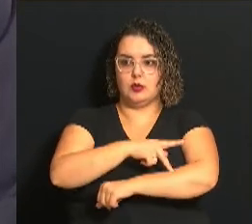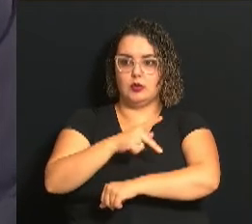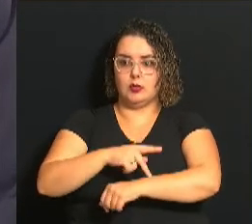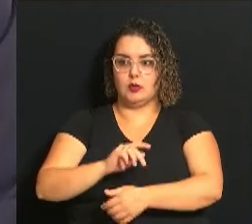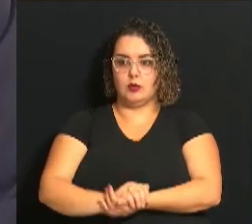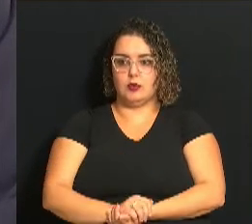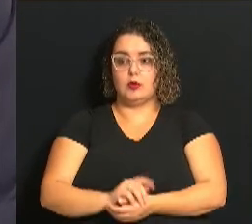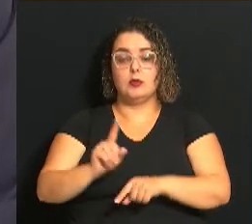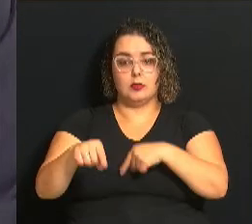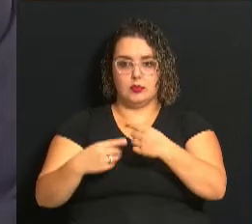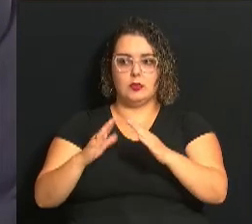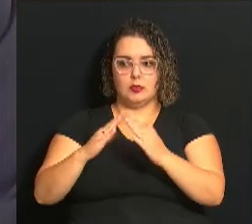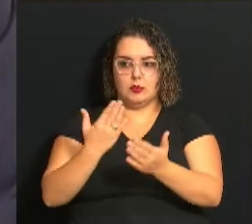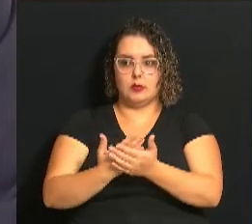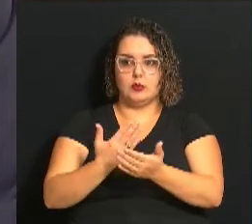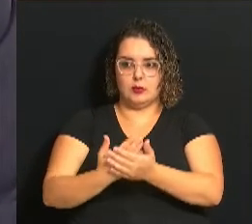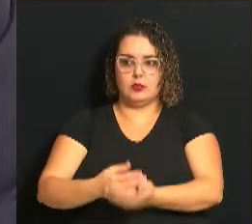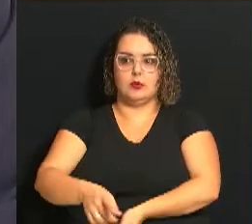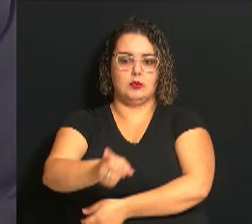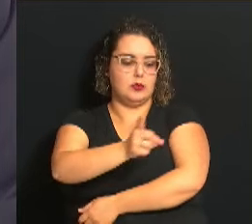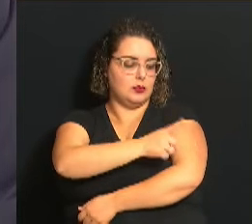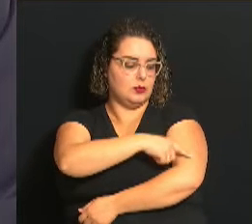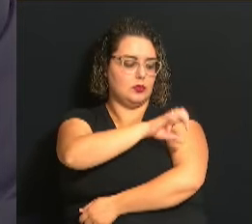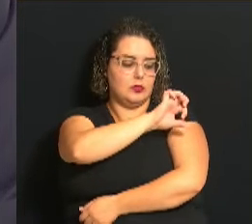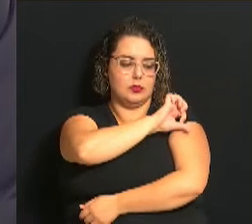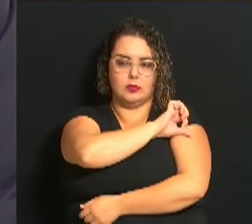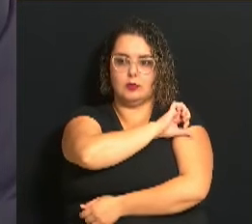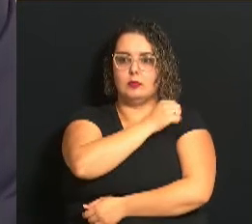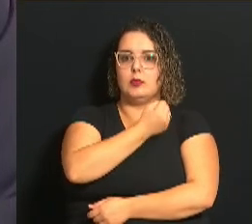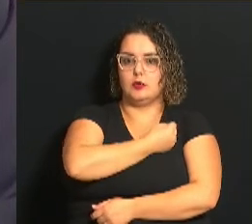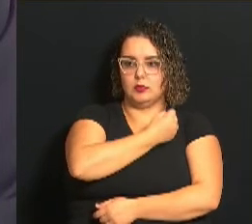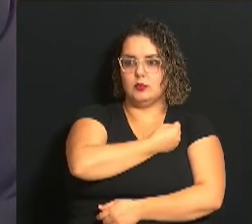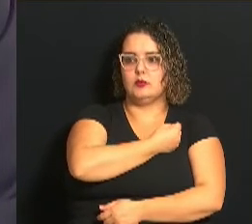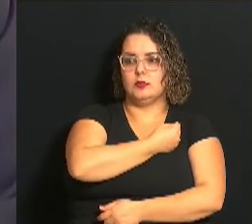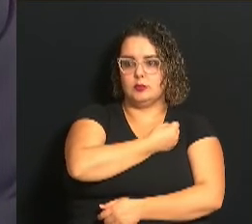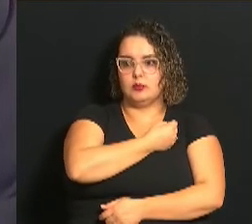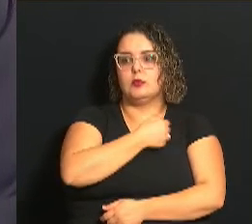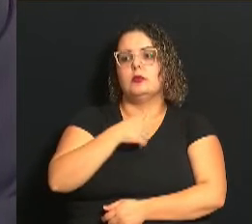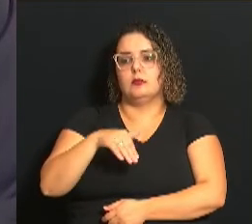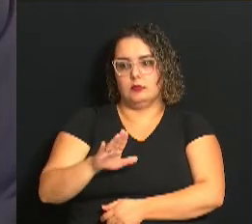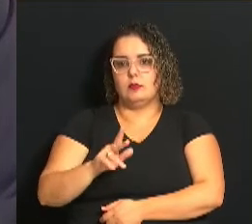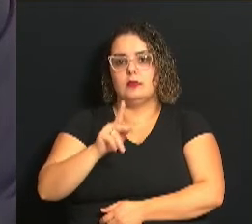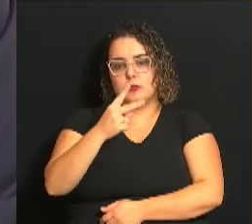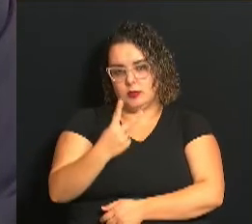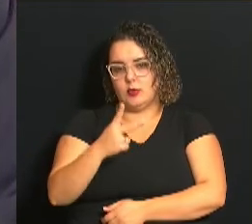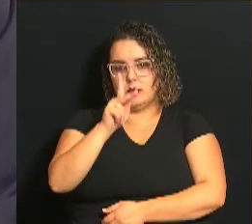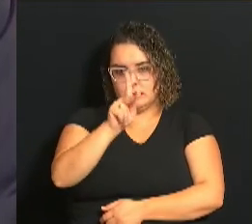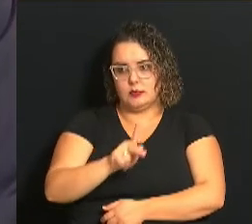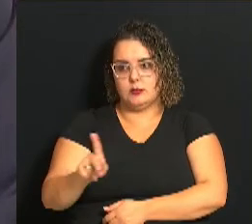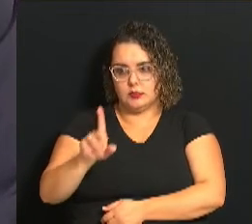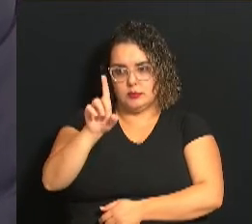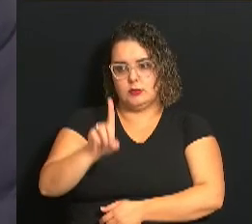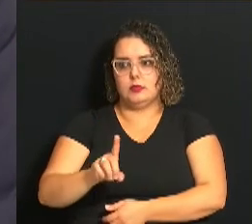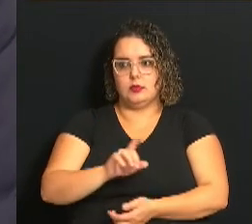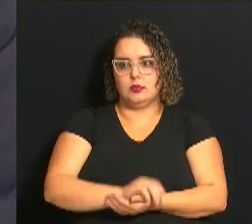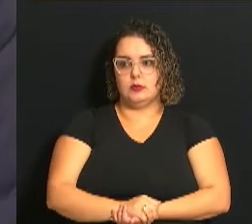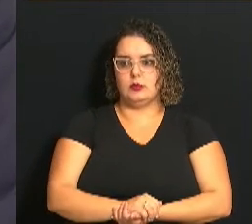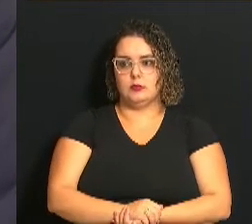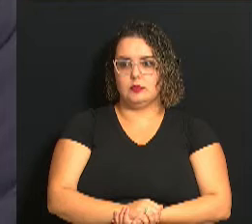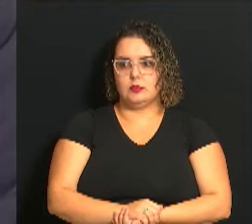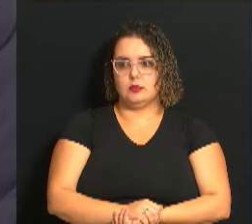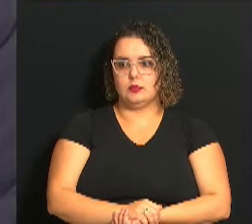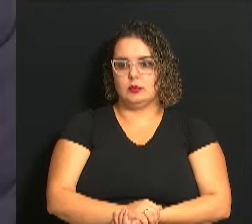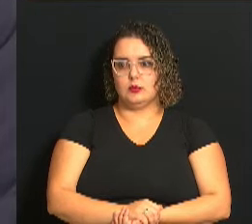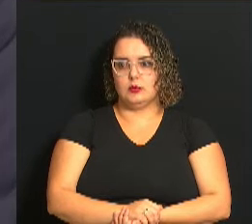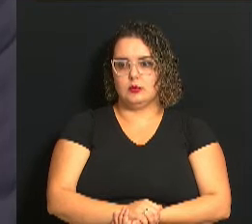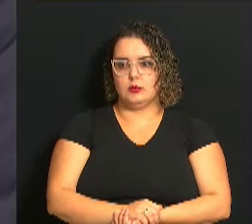Na outra, sim, comporta, né, pelo número de alunos, comporta ter mais um vice-diretor, sim. Tá? E com